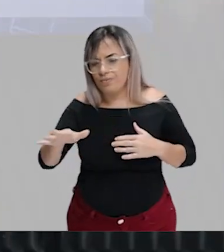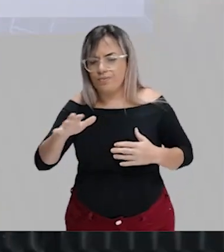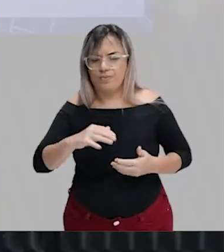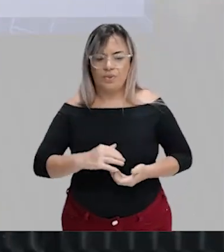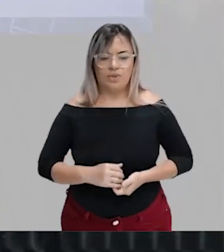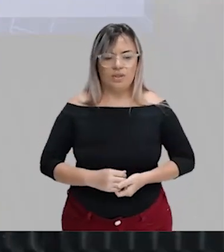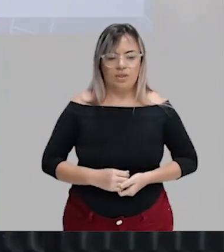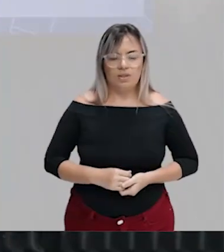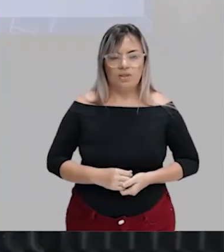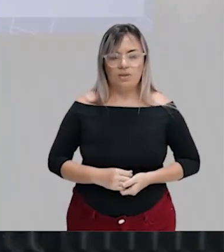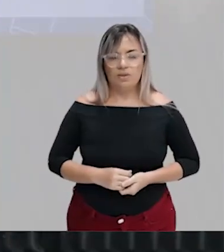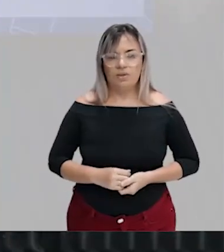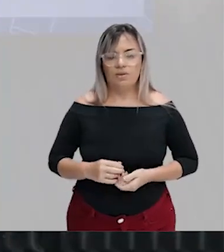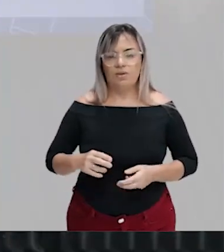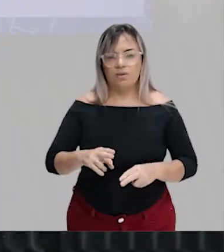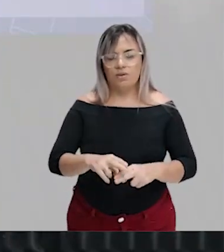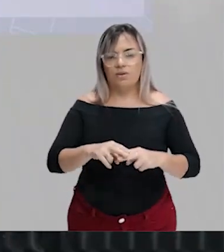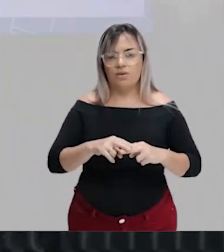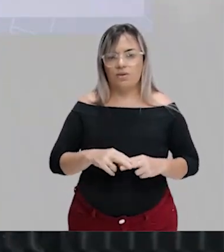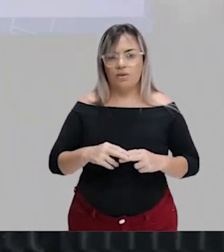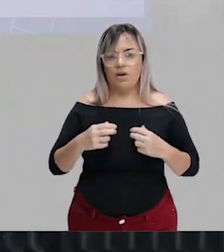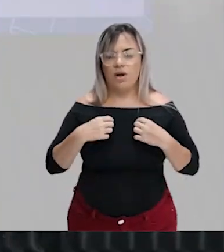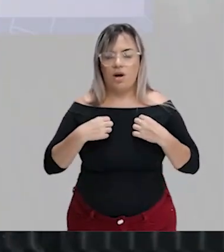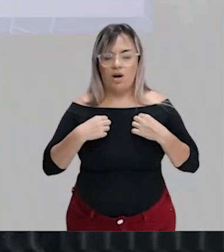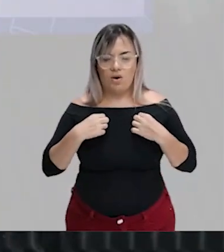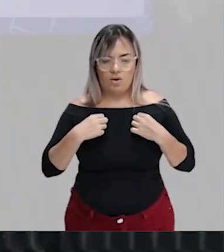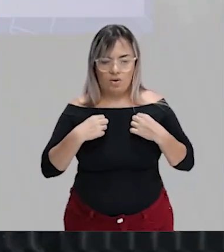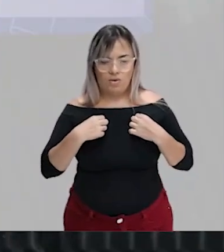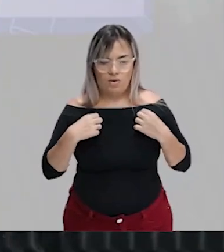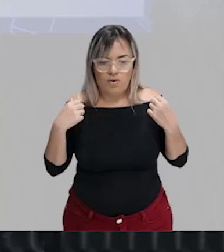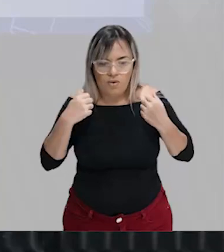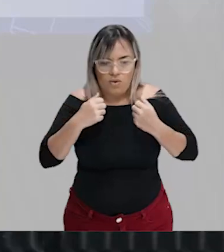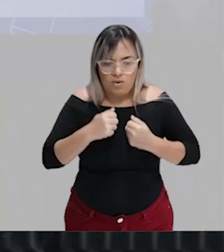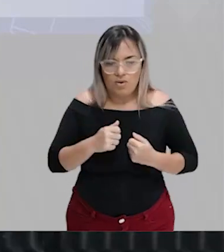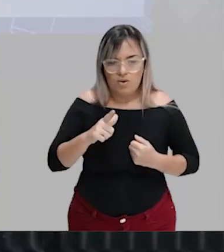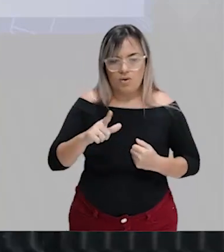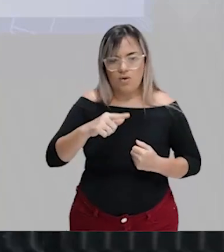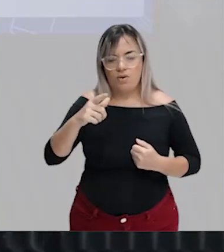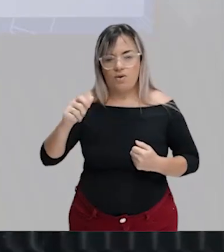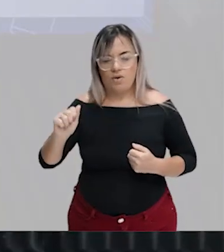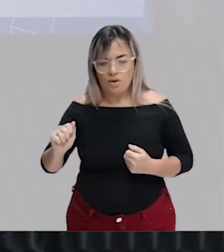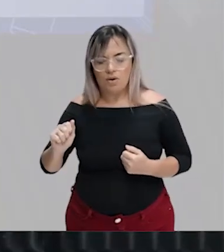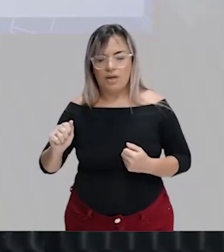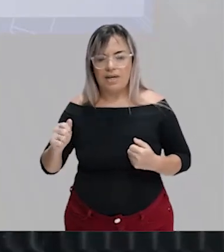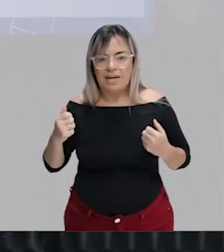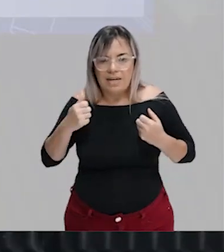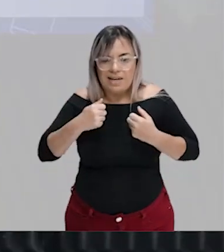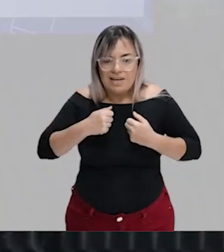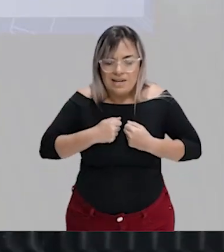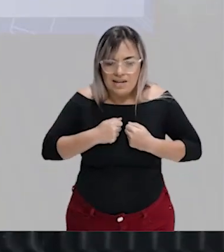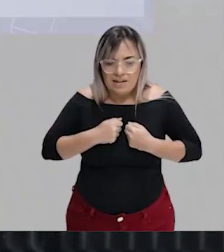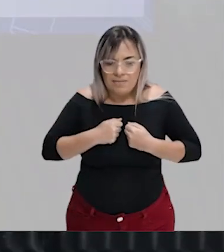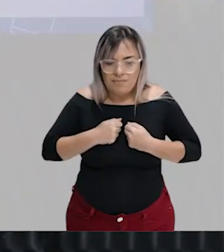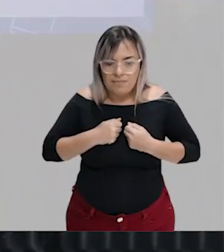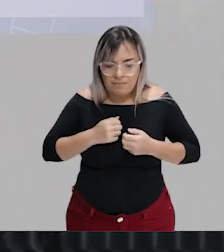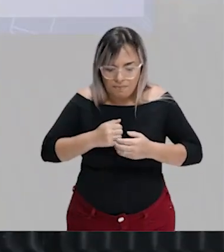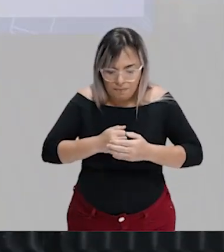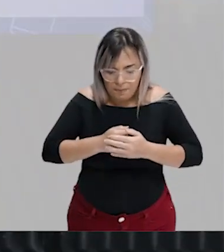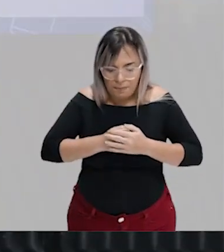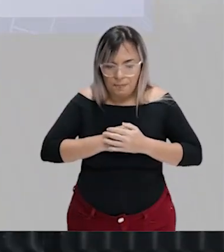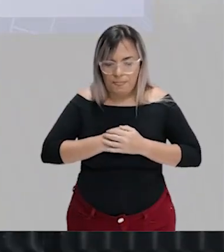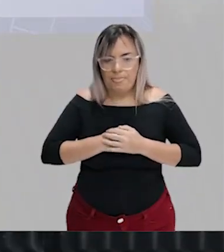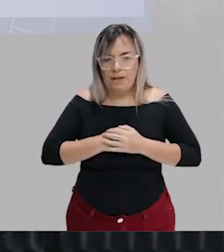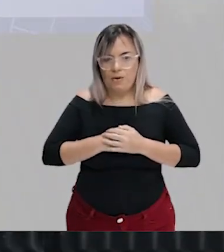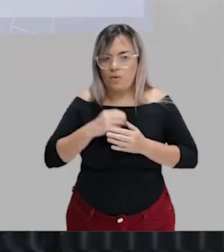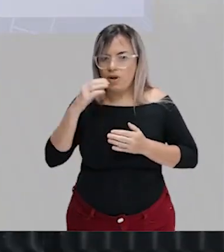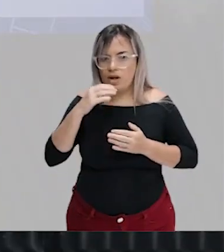justamente impedir que o calor do nosso corpo ele flua para o meio externo. Tá certo? Ele